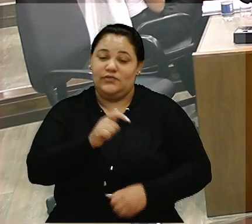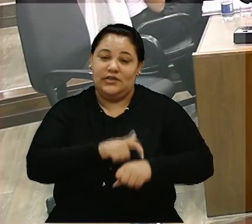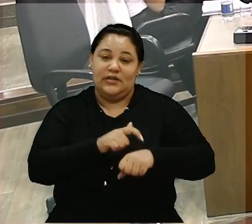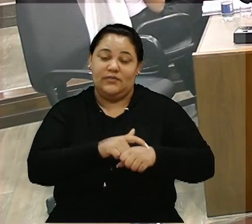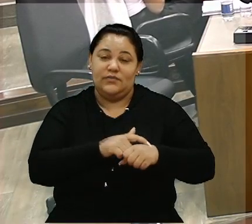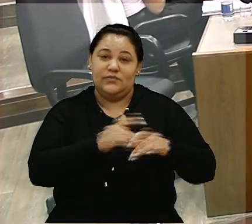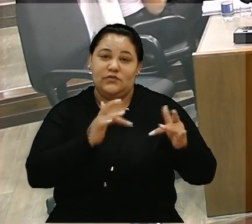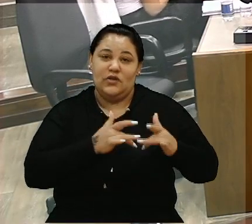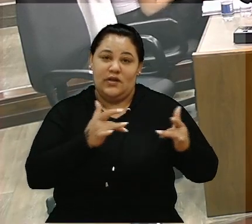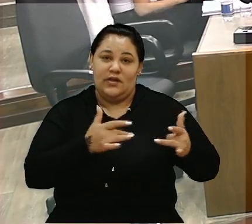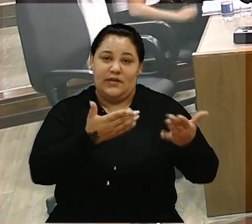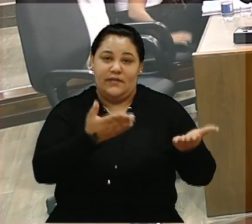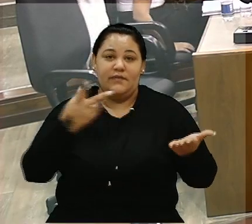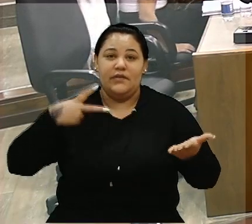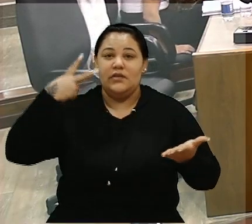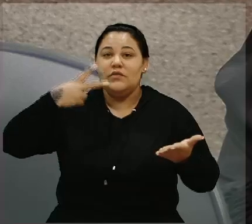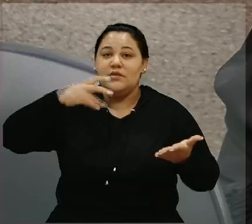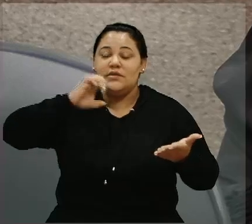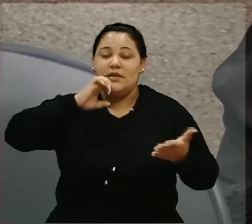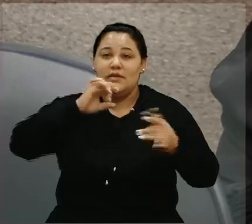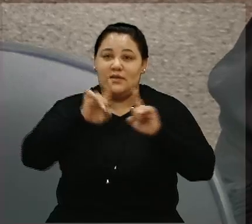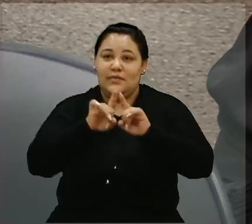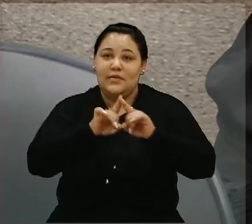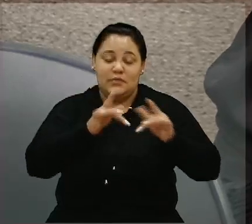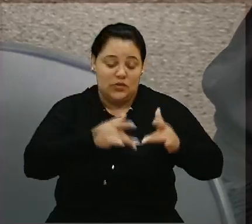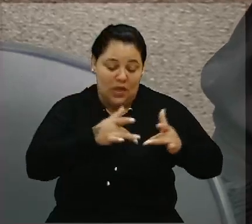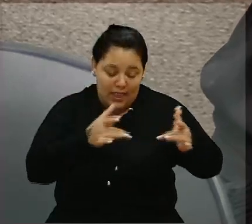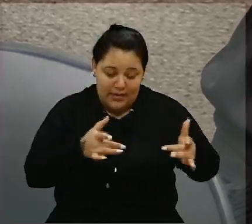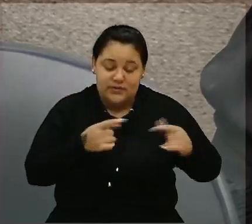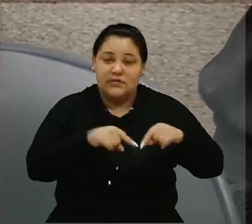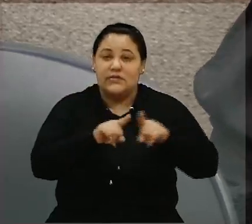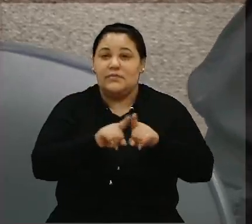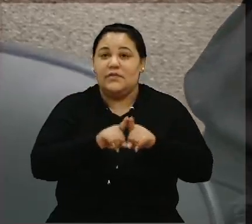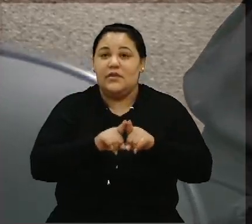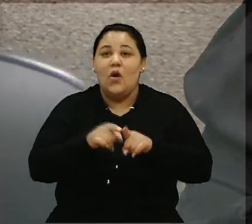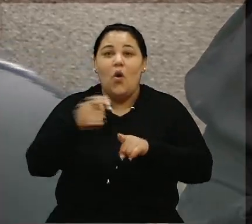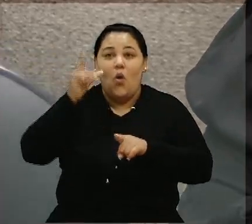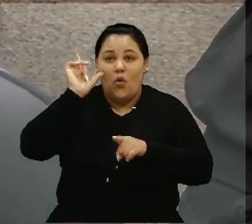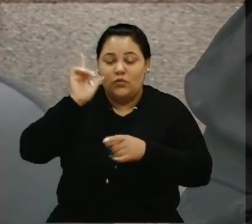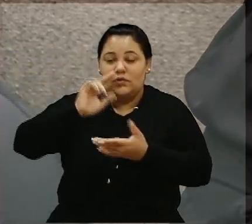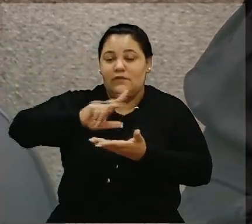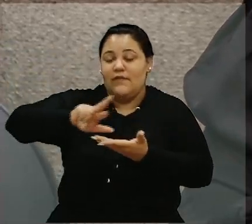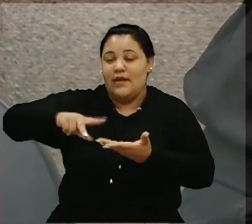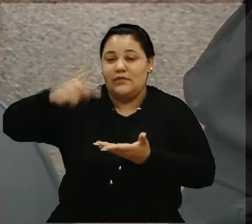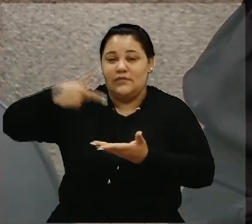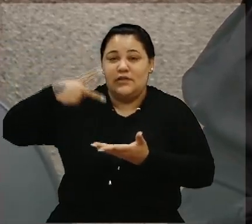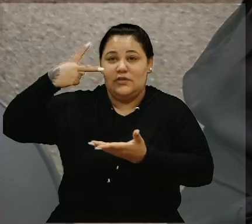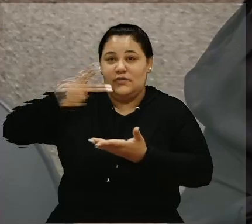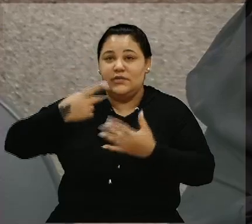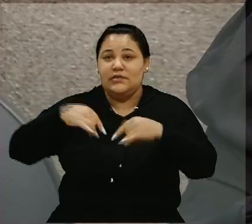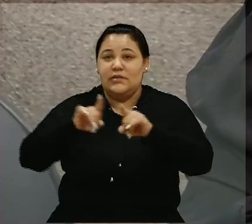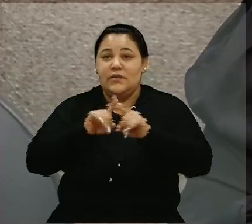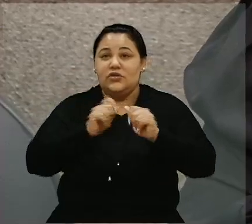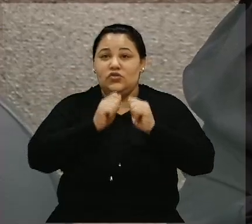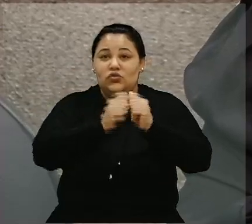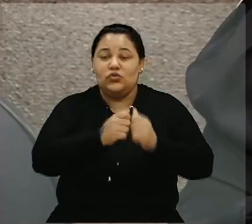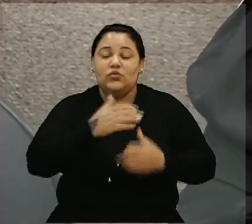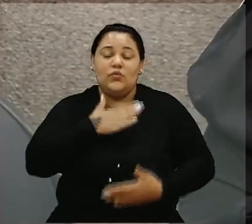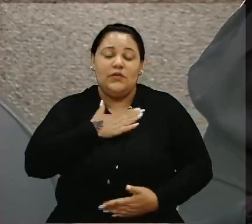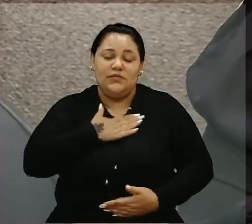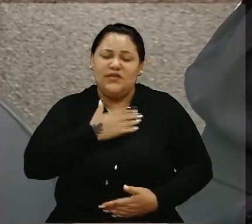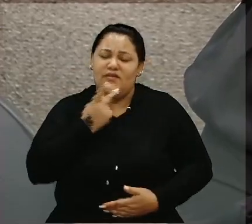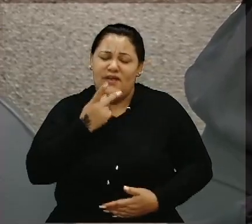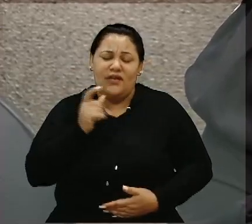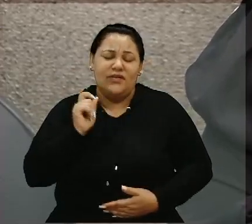a vereadora Estela. Me solidarizo, assim como ontem vários vereadores se solidarizaram comigo com a situação. E eu